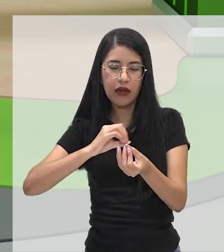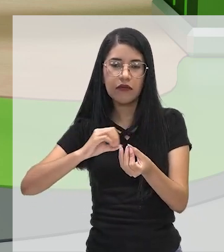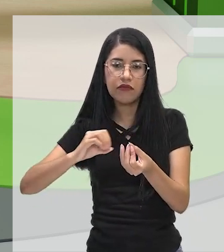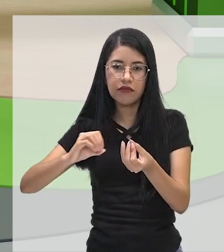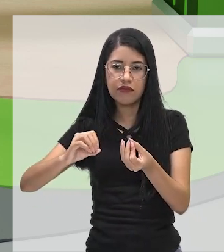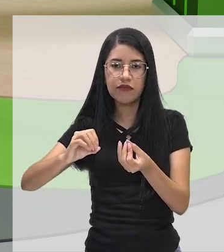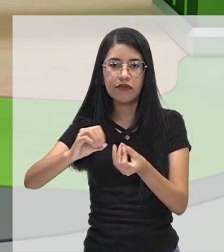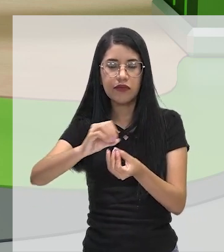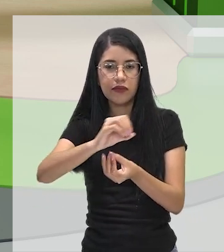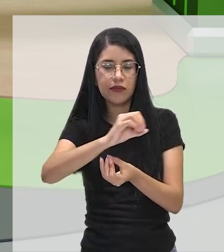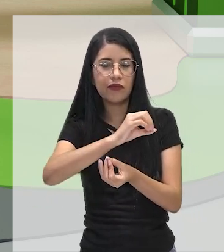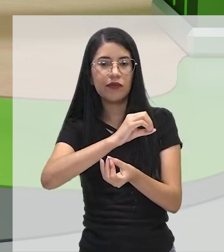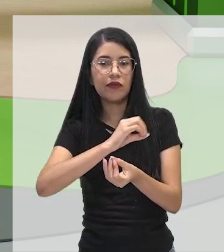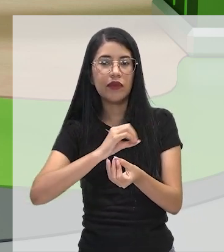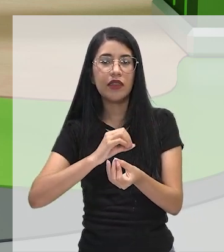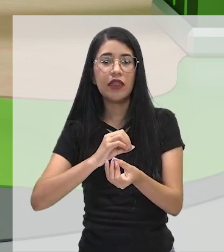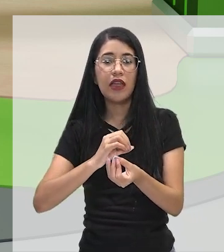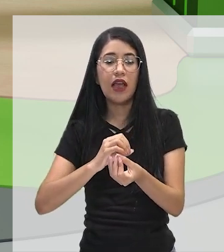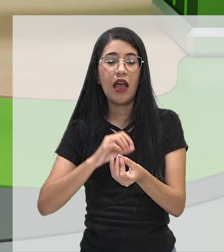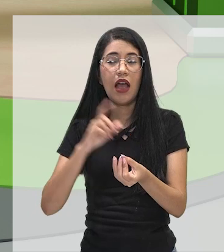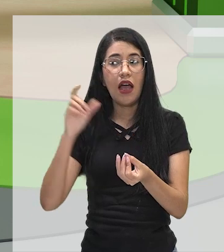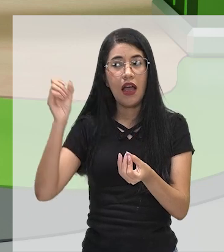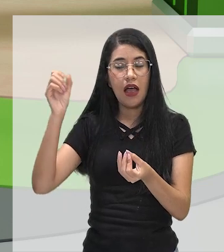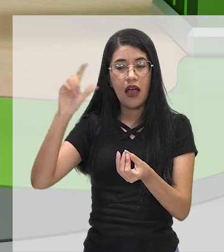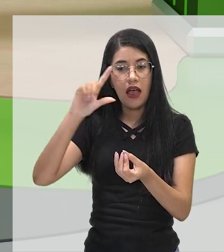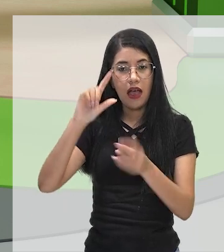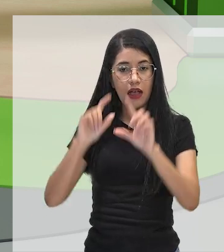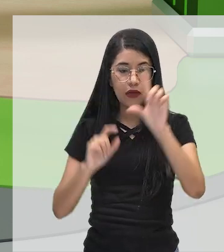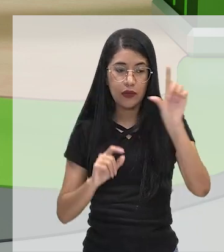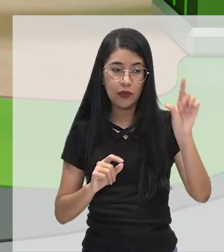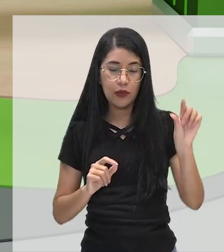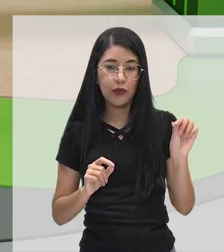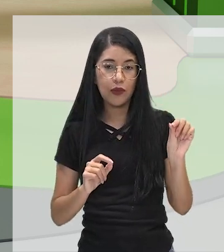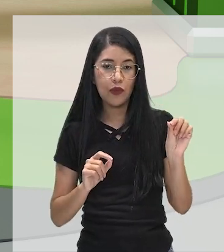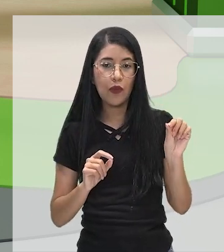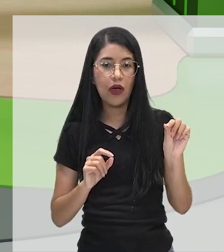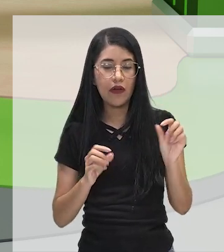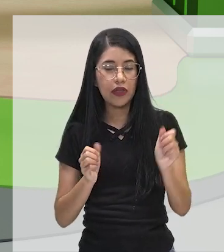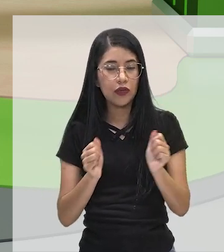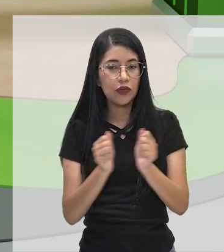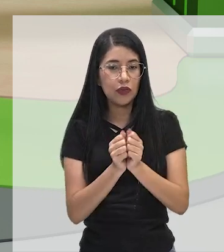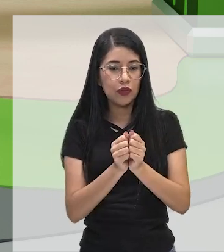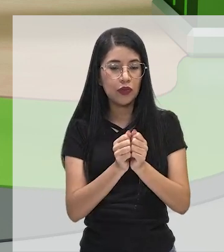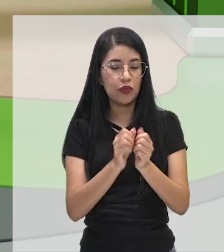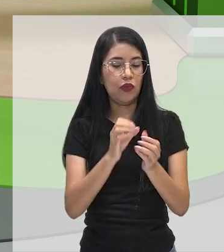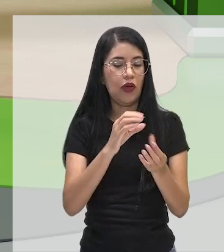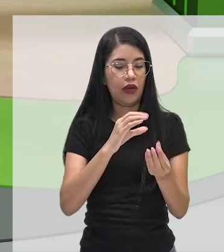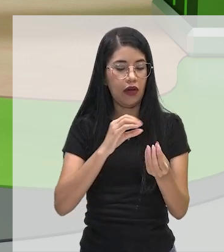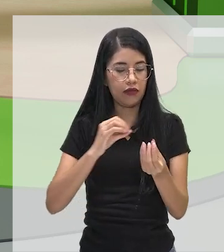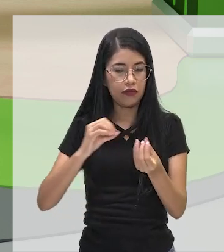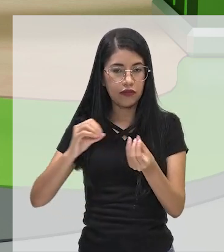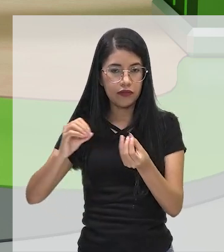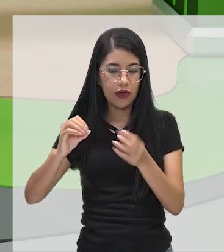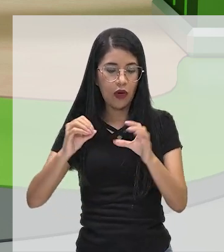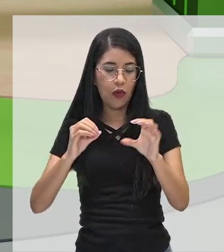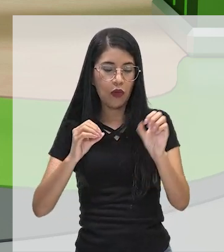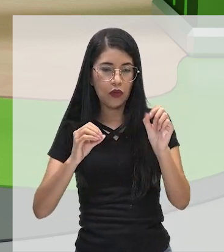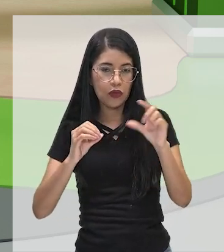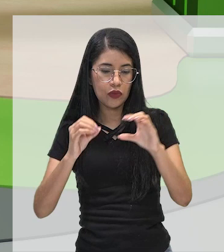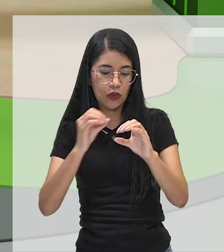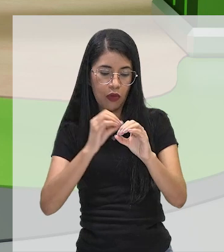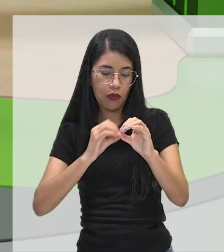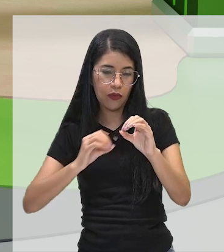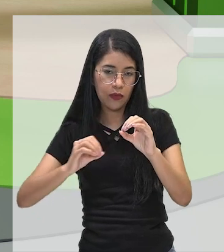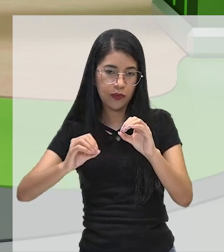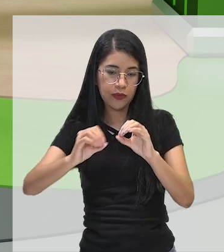rotação, de translação. A Lua ela vai fazer esse movimento de translação junto com a Terra, né, em volta ali do Sol,